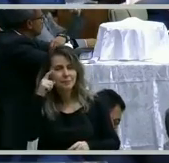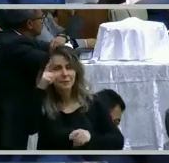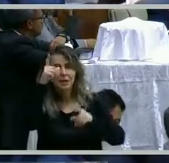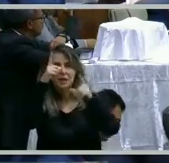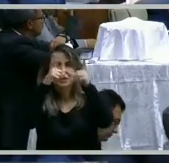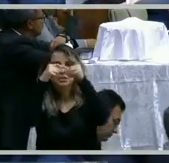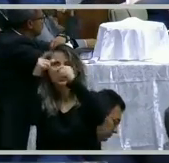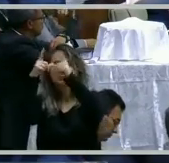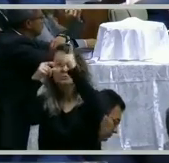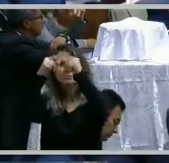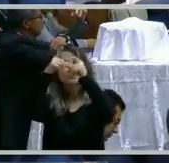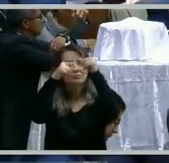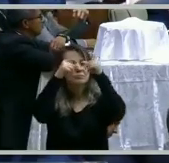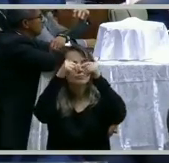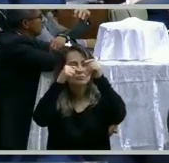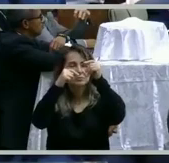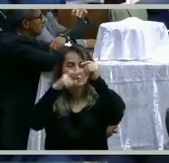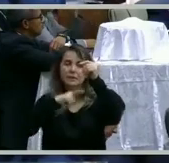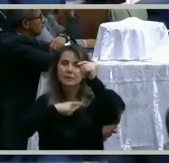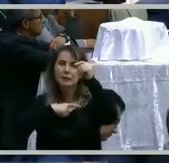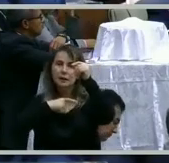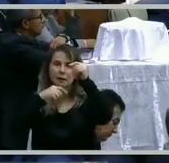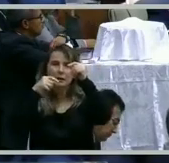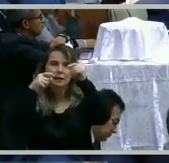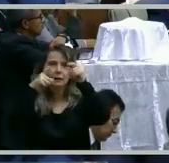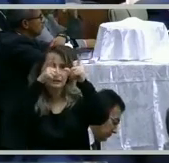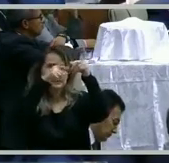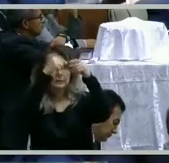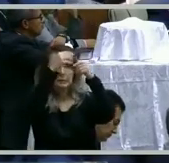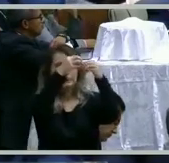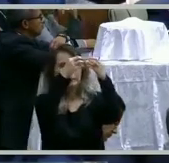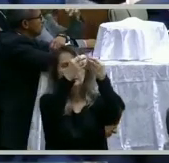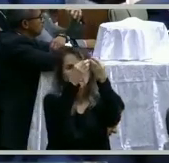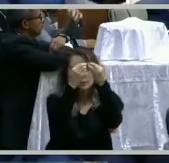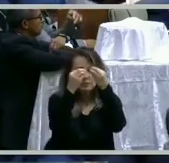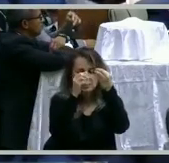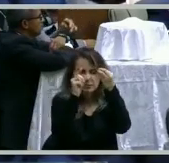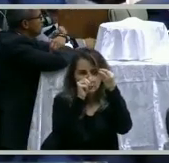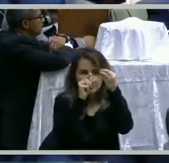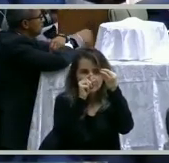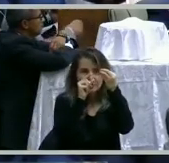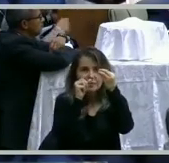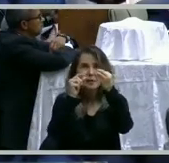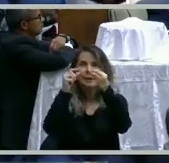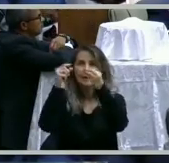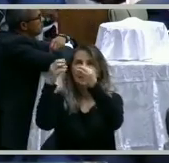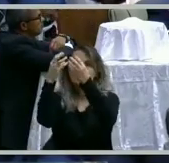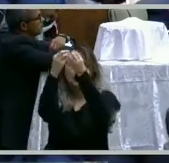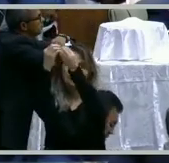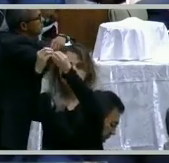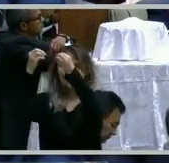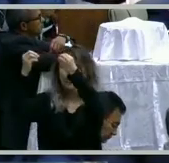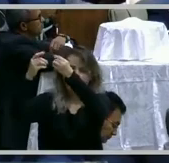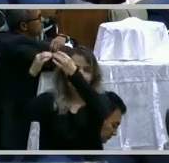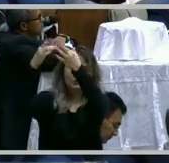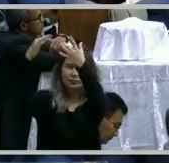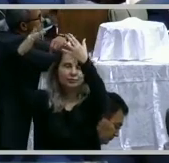E a Bíblia diz que tem estrela de maior glória, de menor glória, mas todas são estrelas.